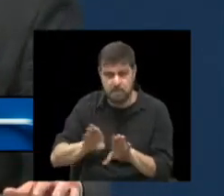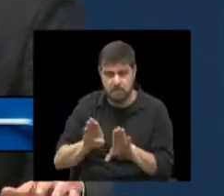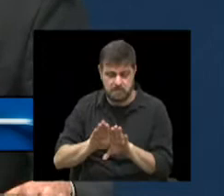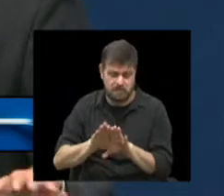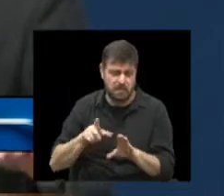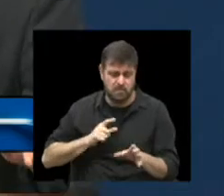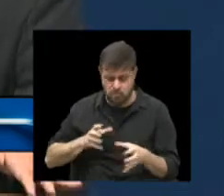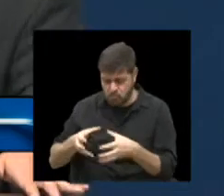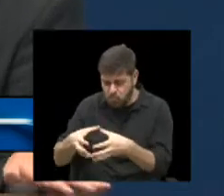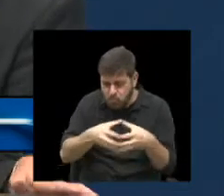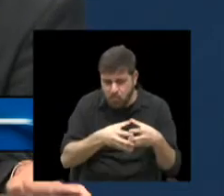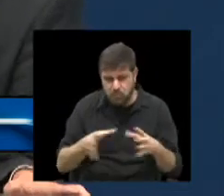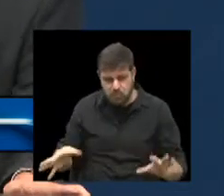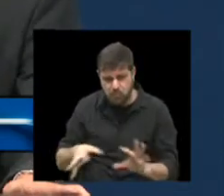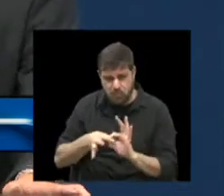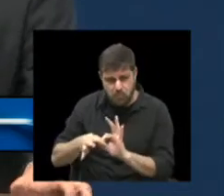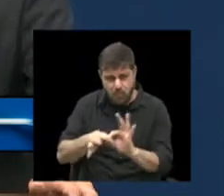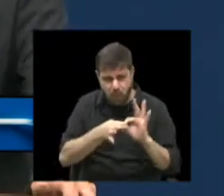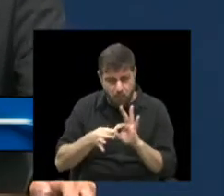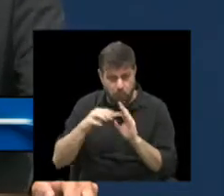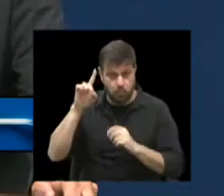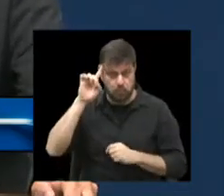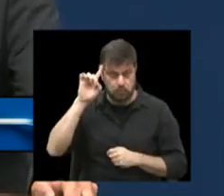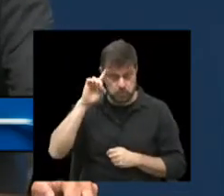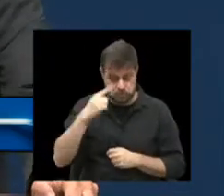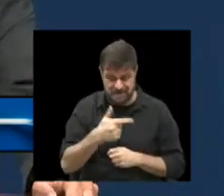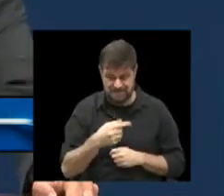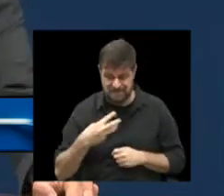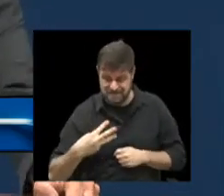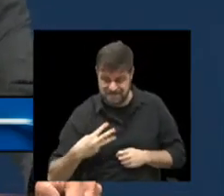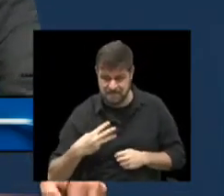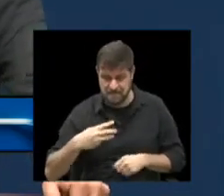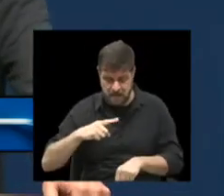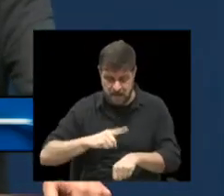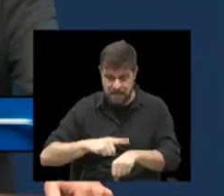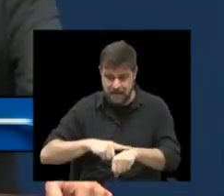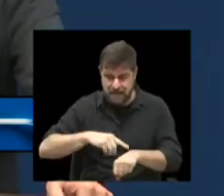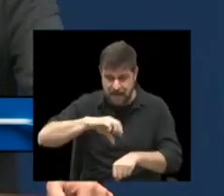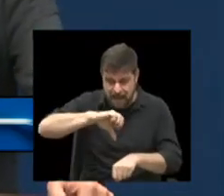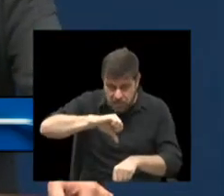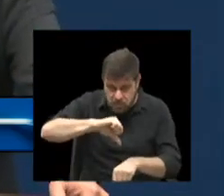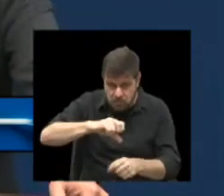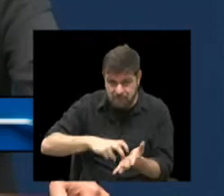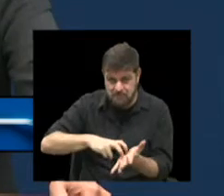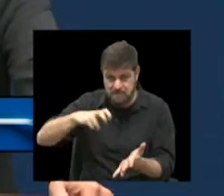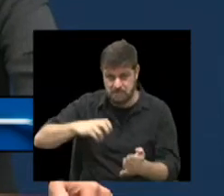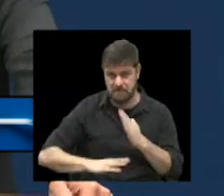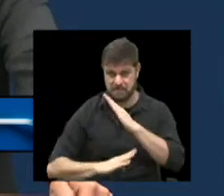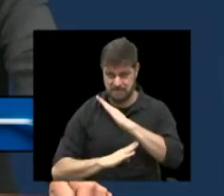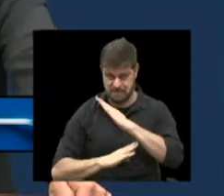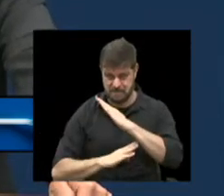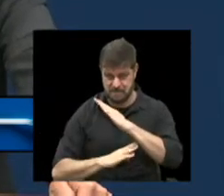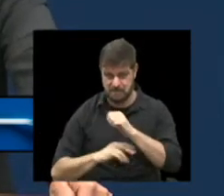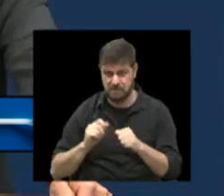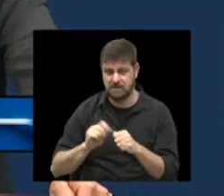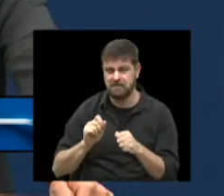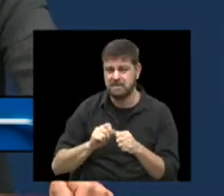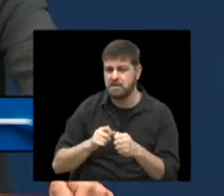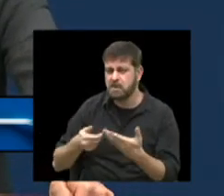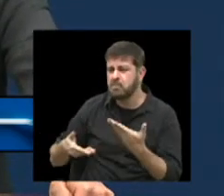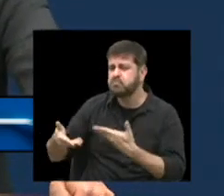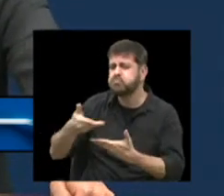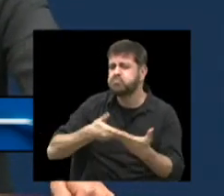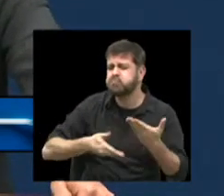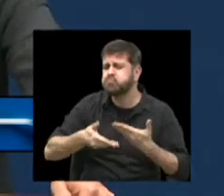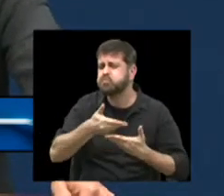entidades juntas farão no dia 23, às 9 horas, aqui nessa casa, uma escuta social, denominada